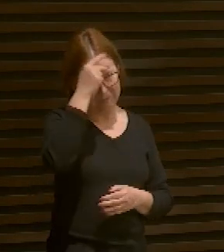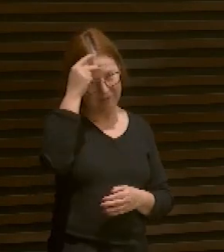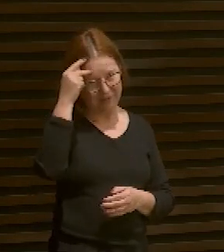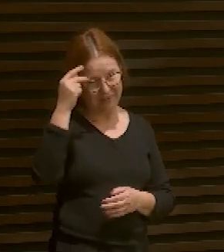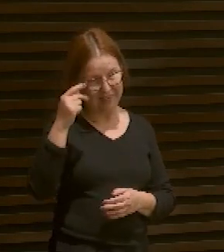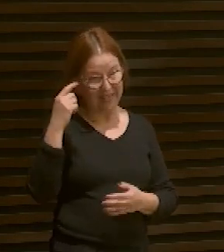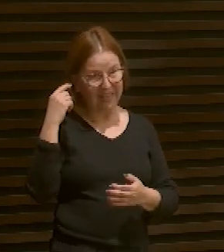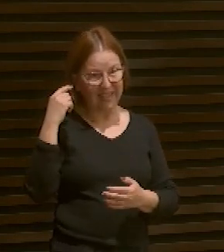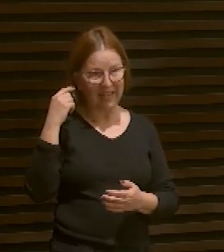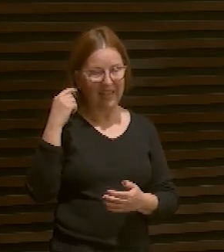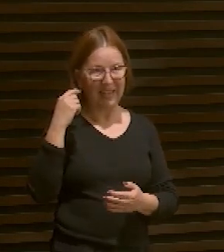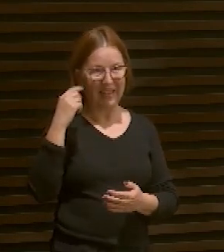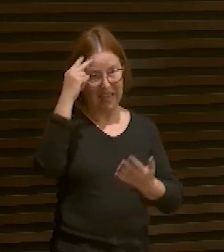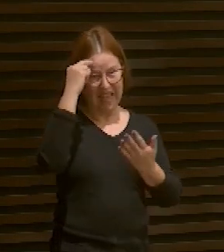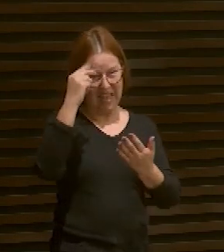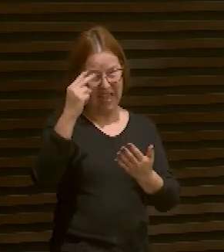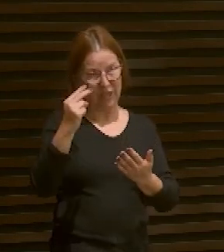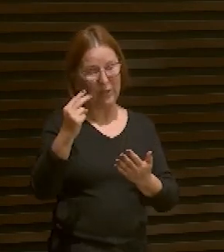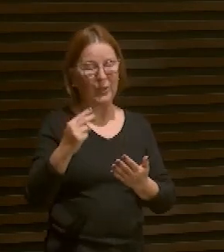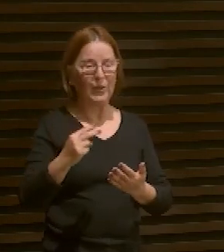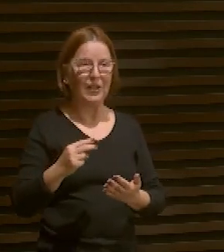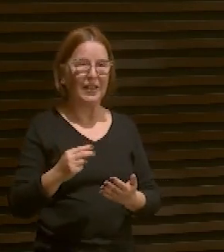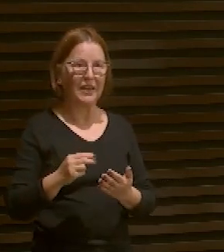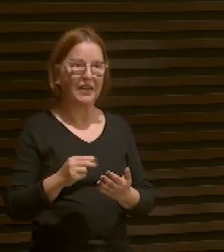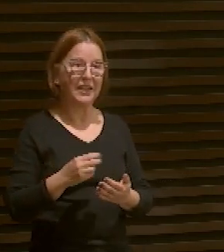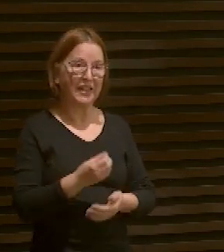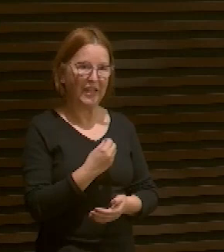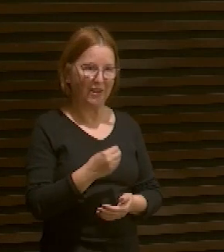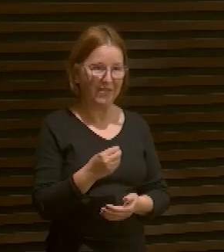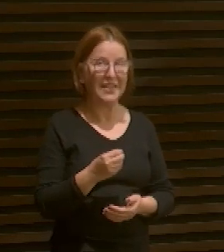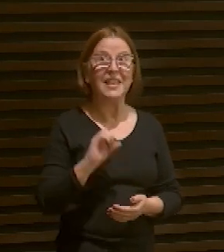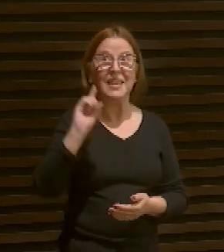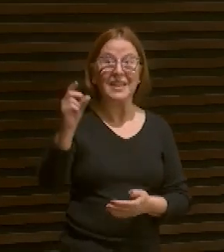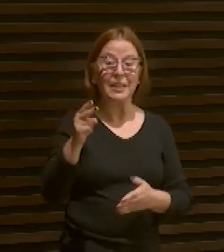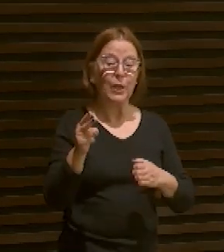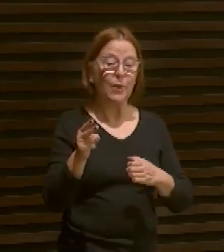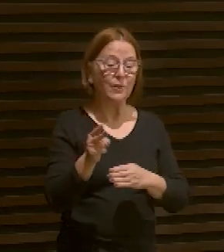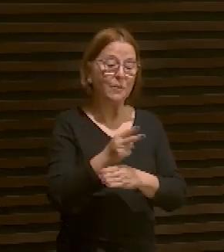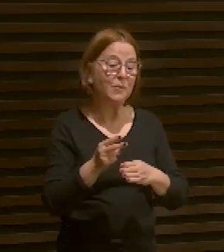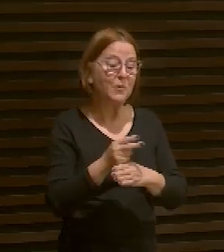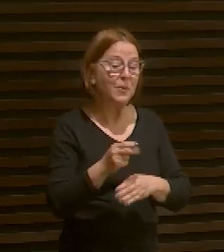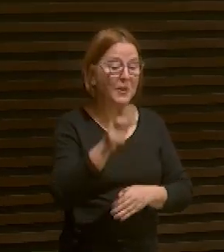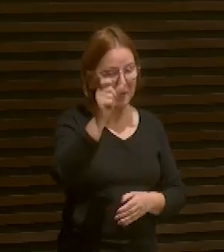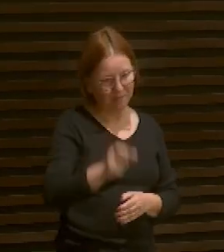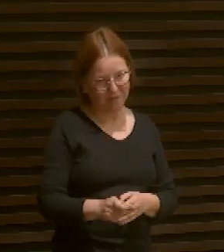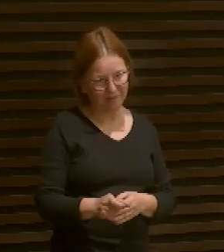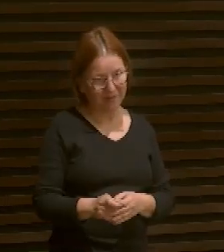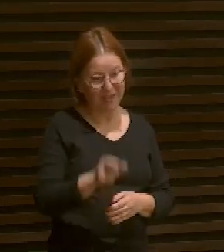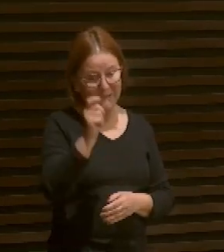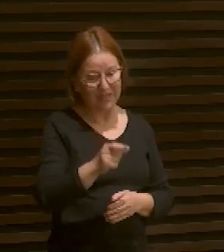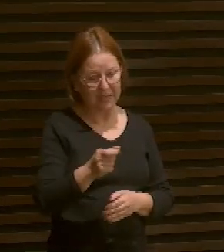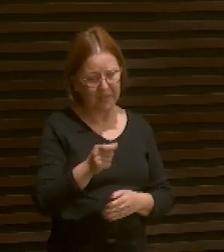história de Deus buscando o homem e o homem fugindo de Deus. É sempre assim. Então vamos